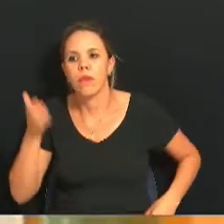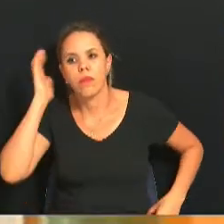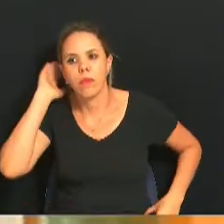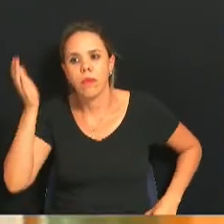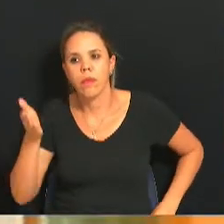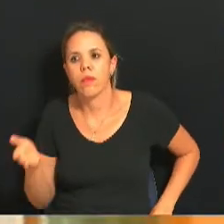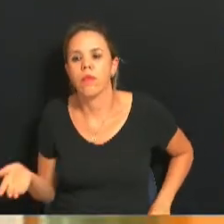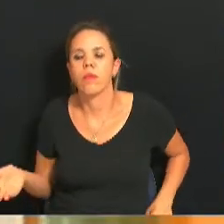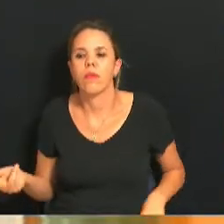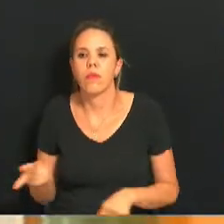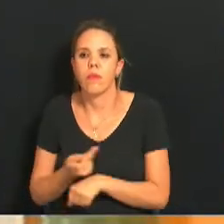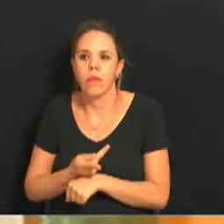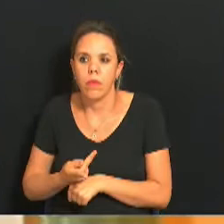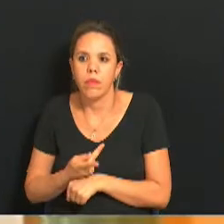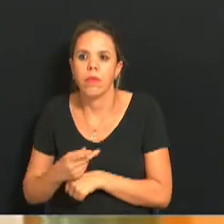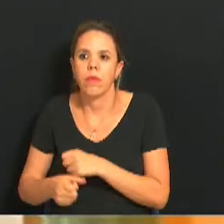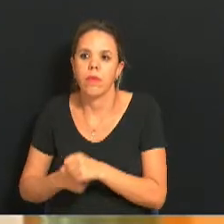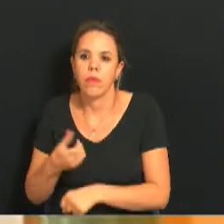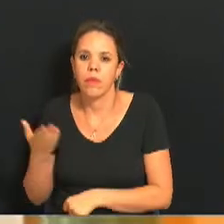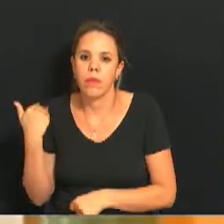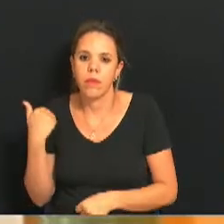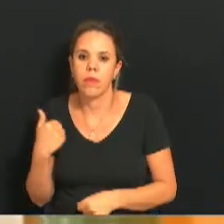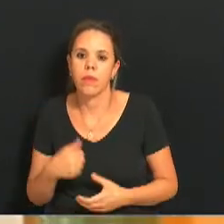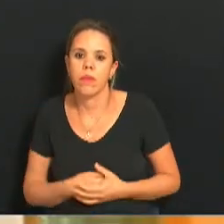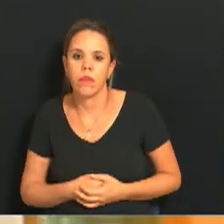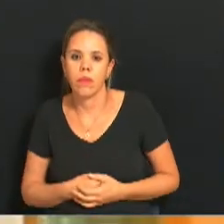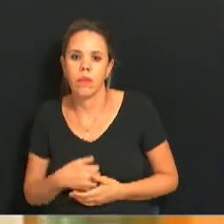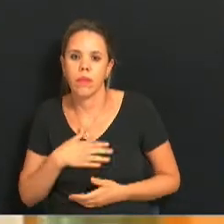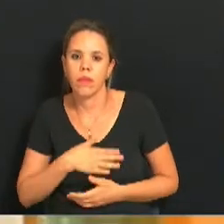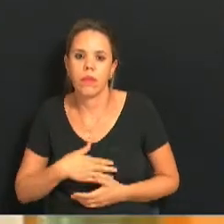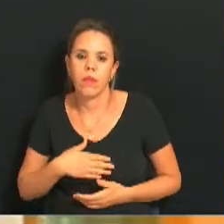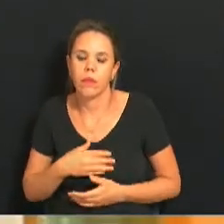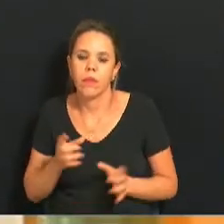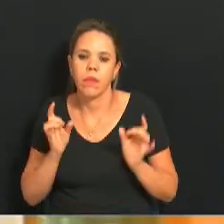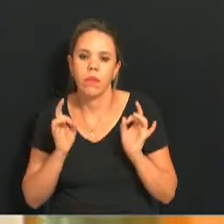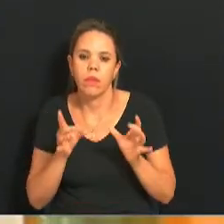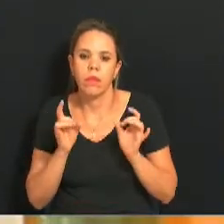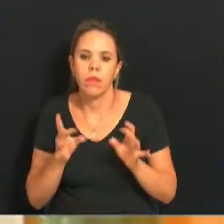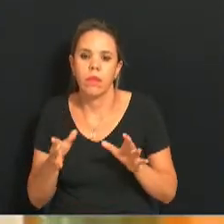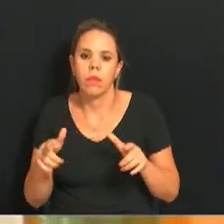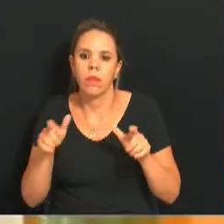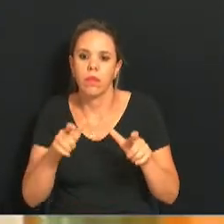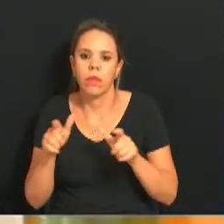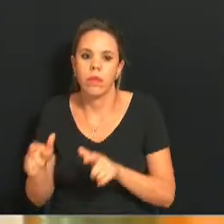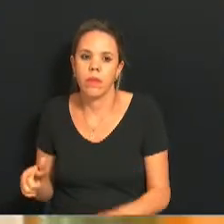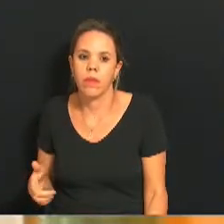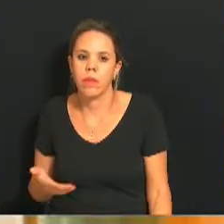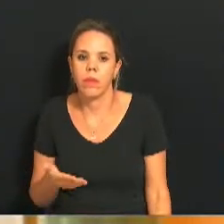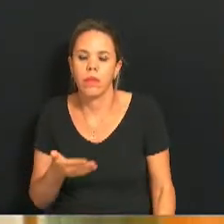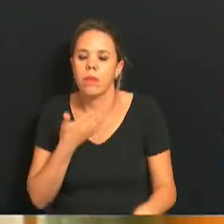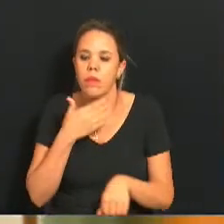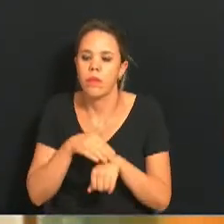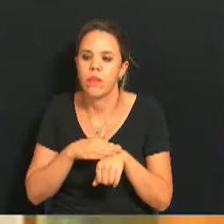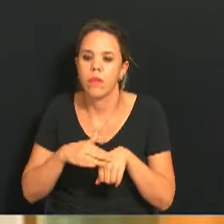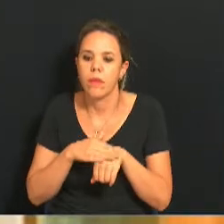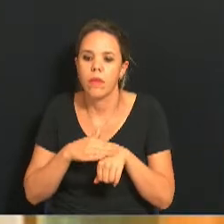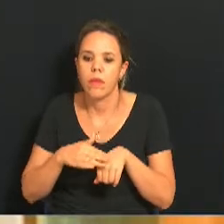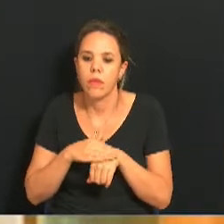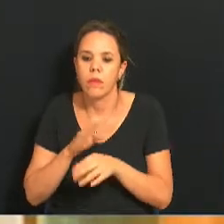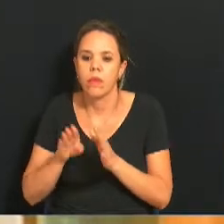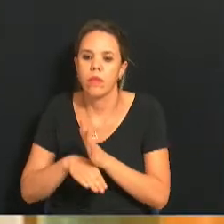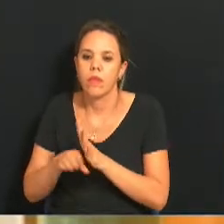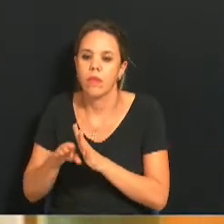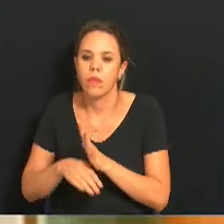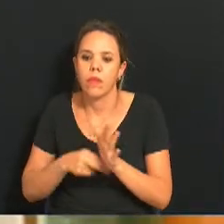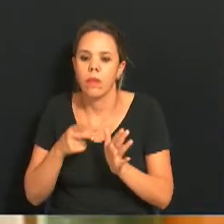foi procurado né no passado eles gostariam de vender toda a conversa defender retirar em uma